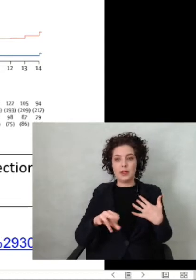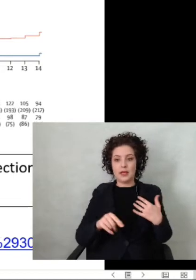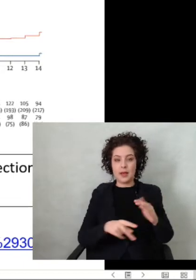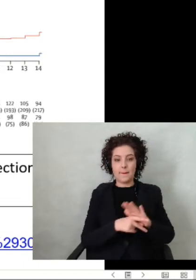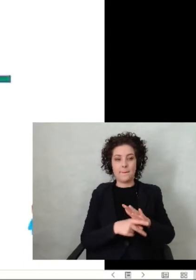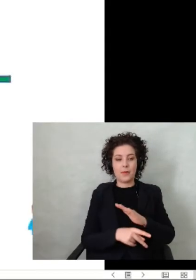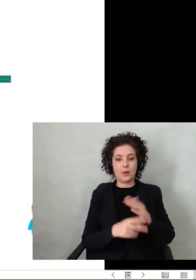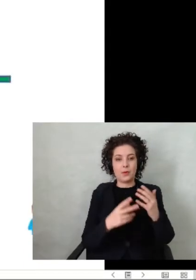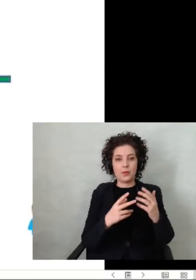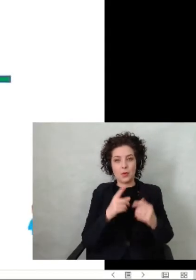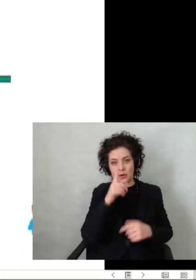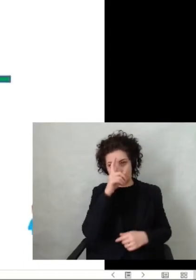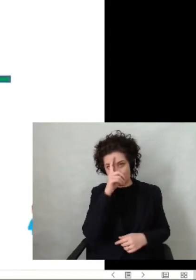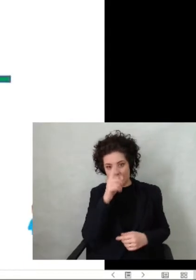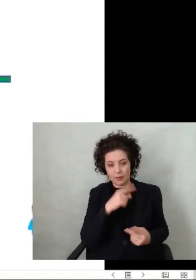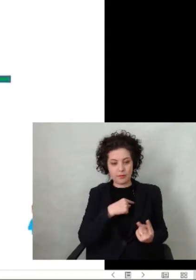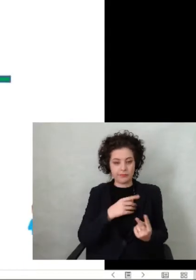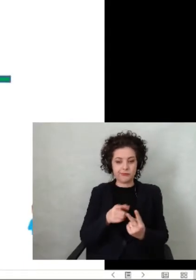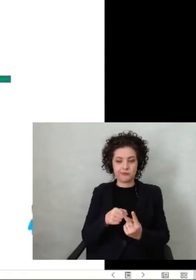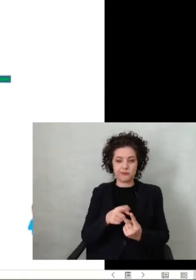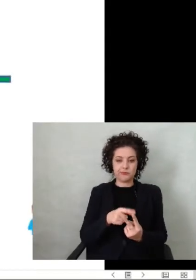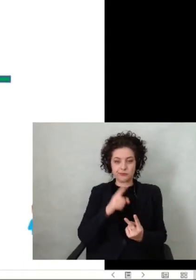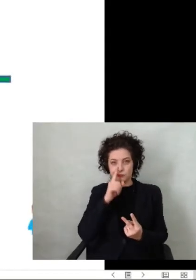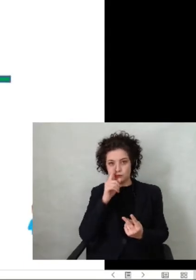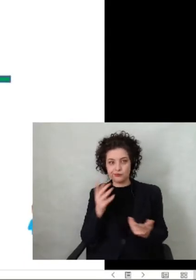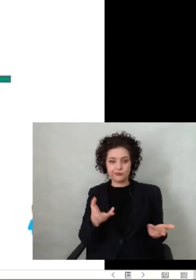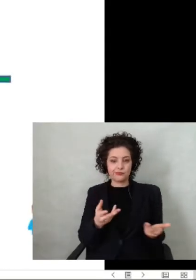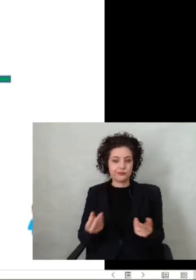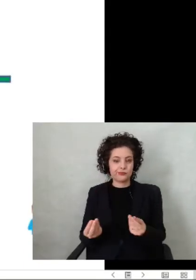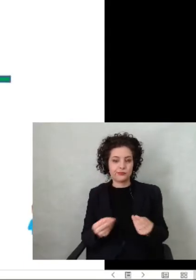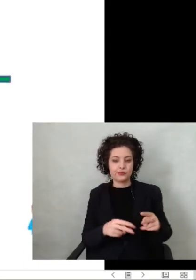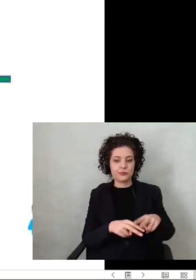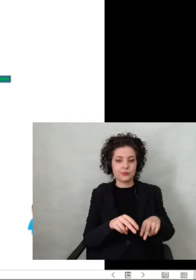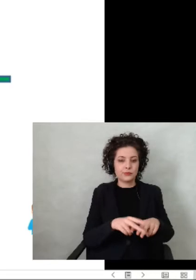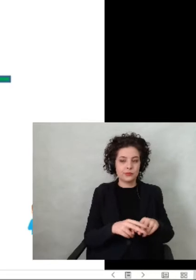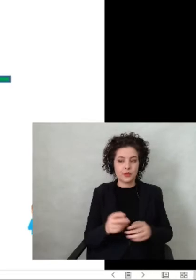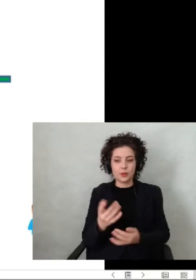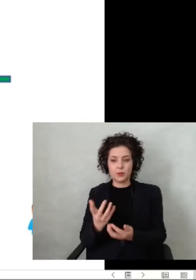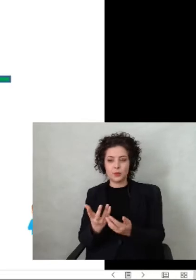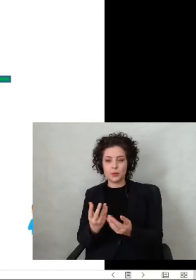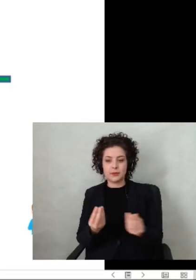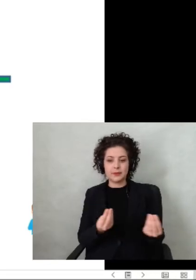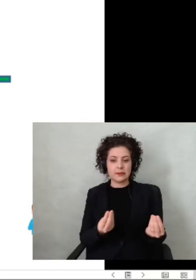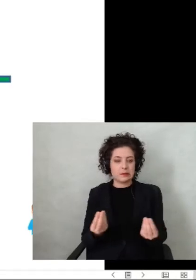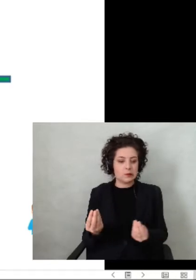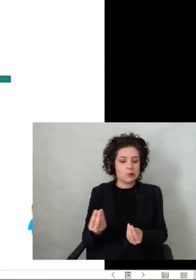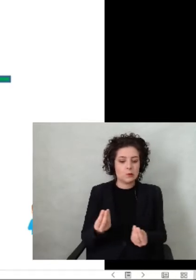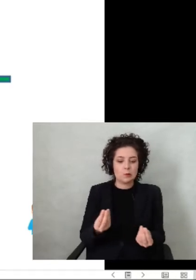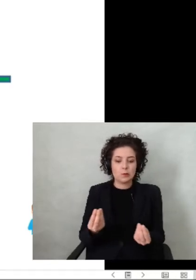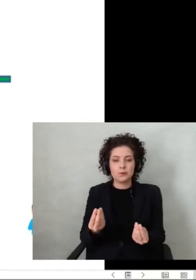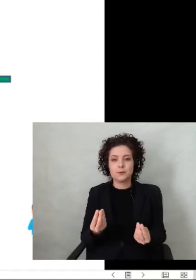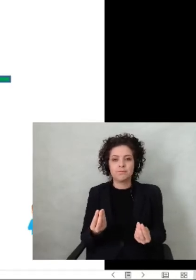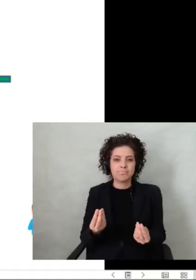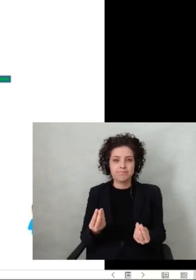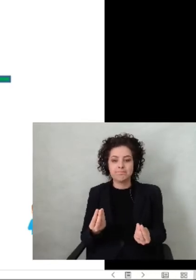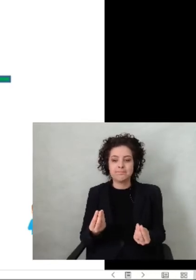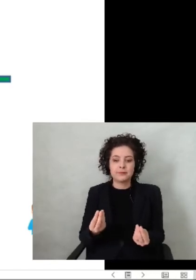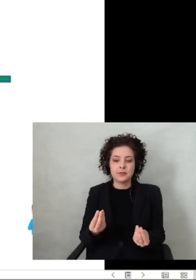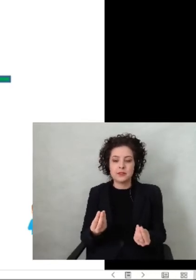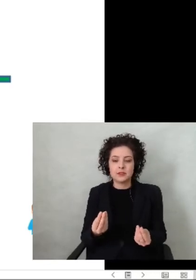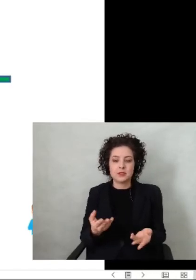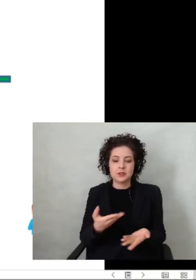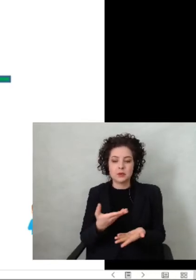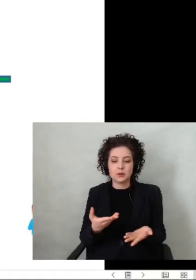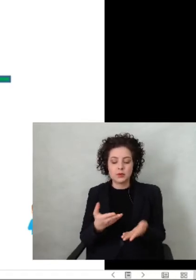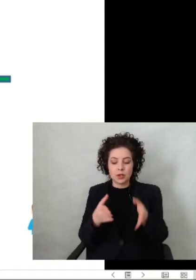dois fatores. Então, eu acho que faz muito mais sentido a gente se envolver e se focar